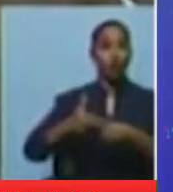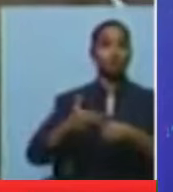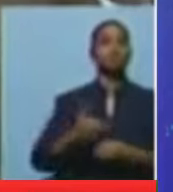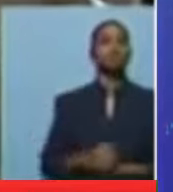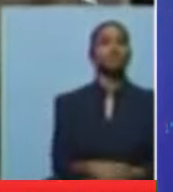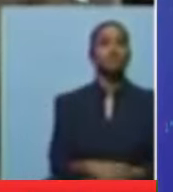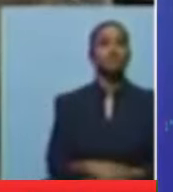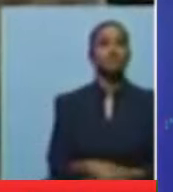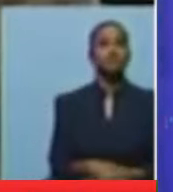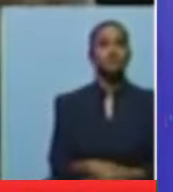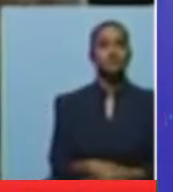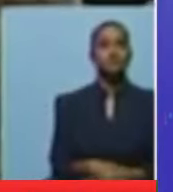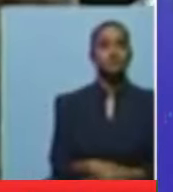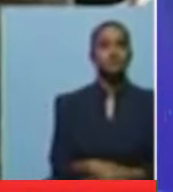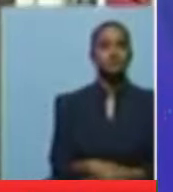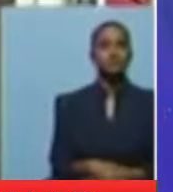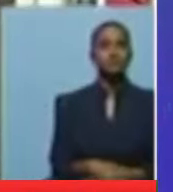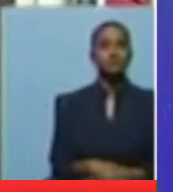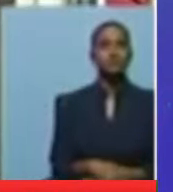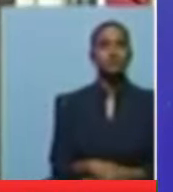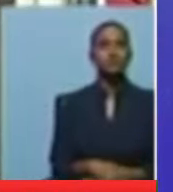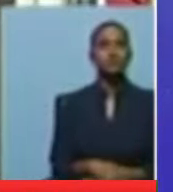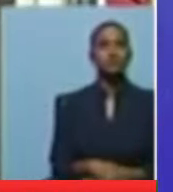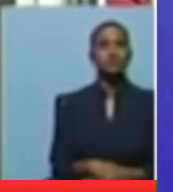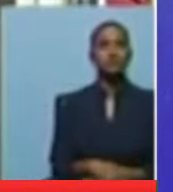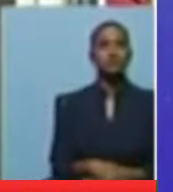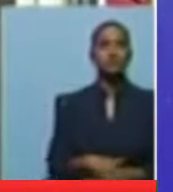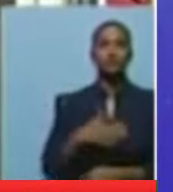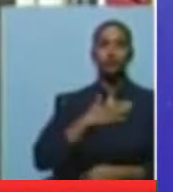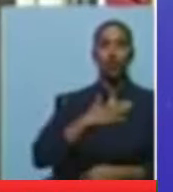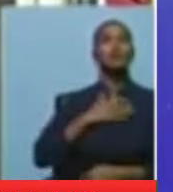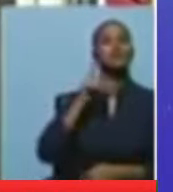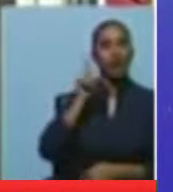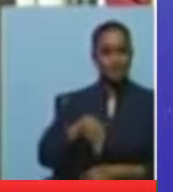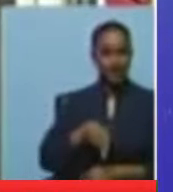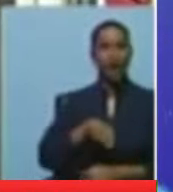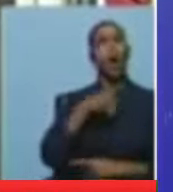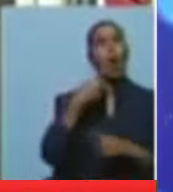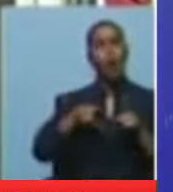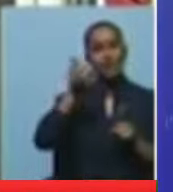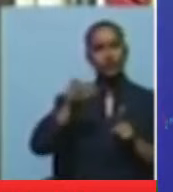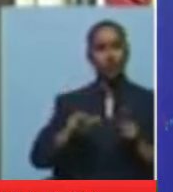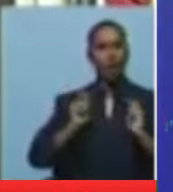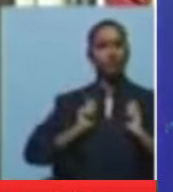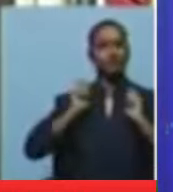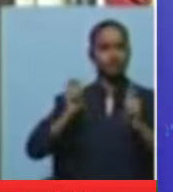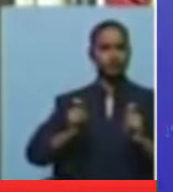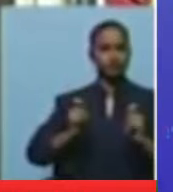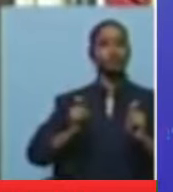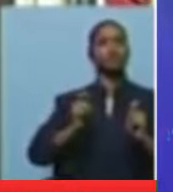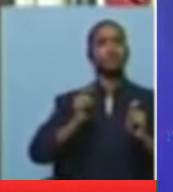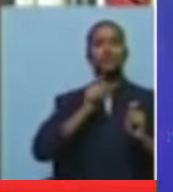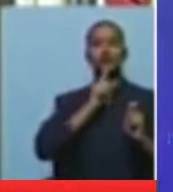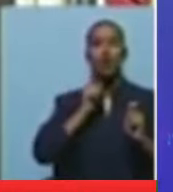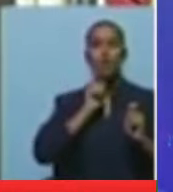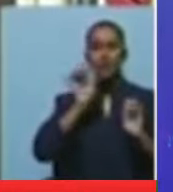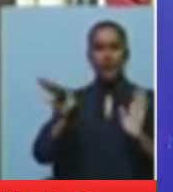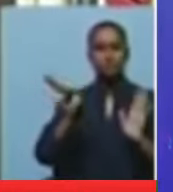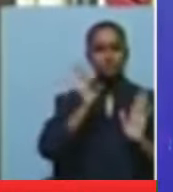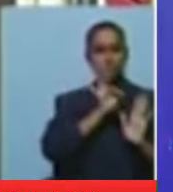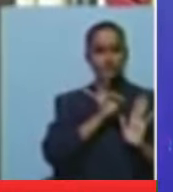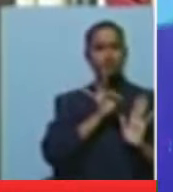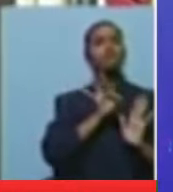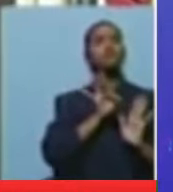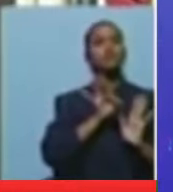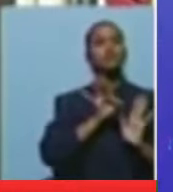mais importantes do país. Também que o número 2 do chavismo, vice-presidente do Partido Socialista Unido da Venezuela,